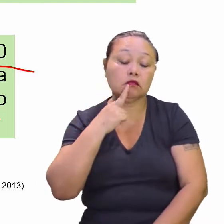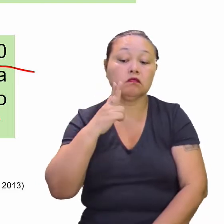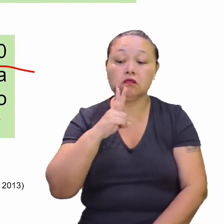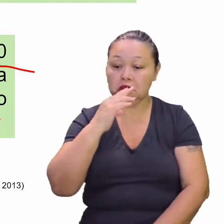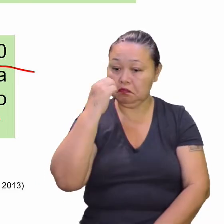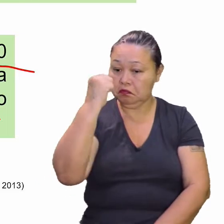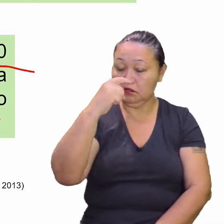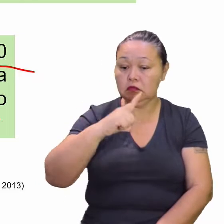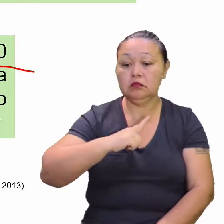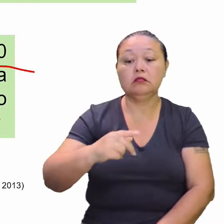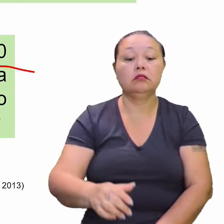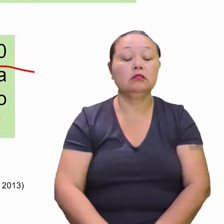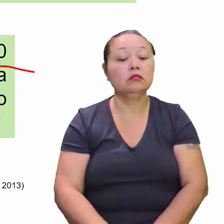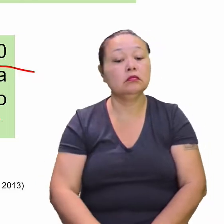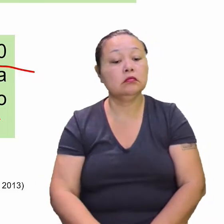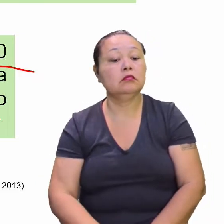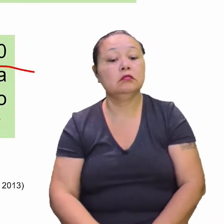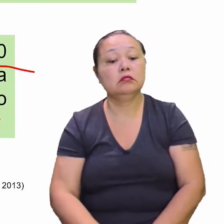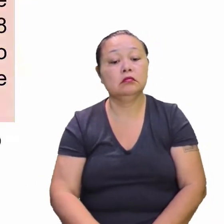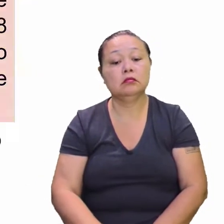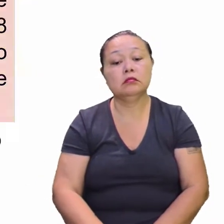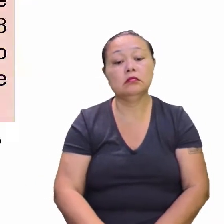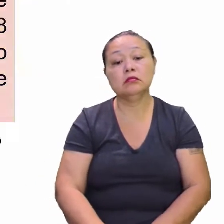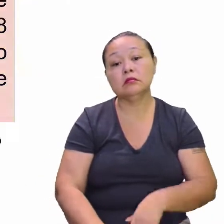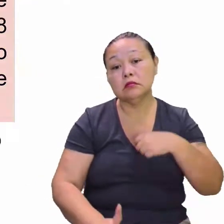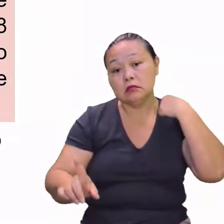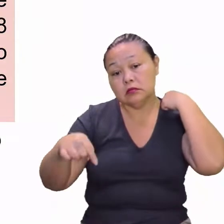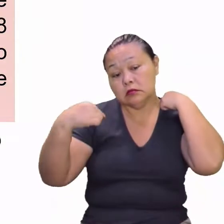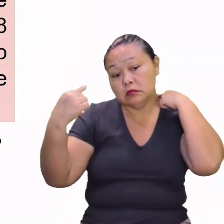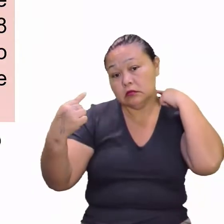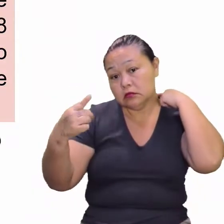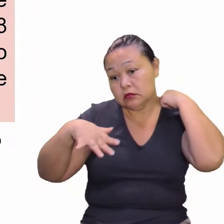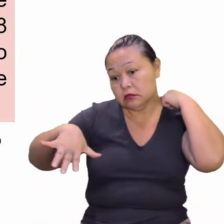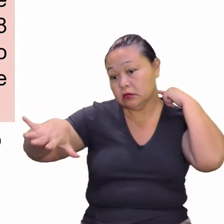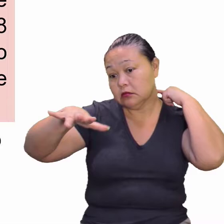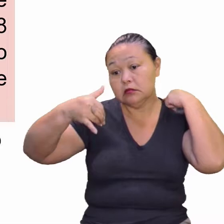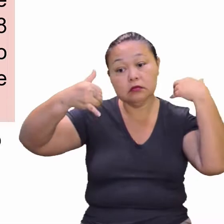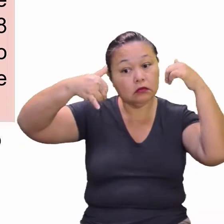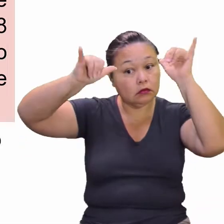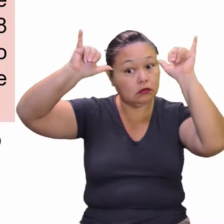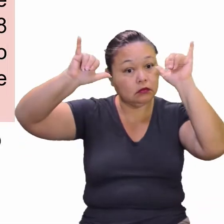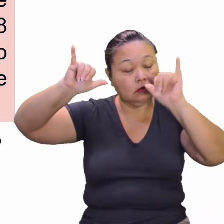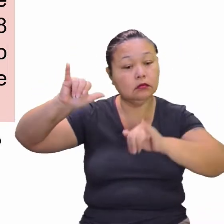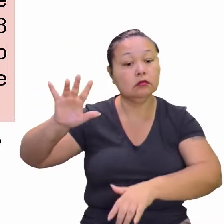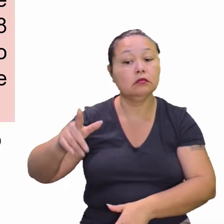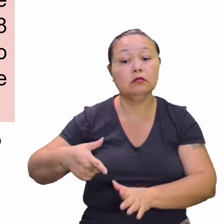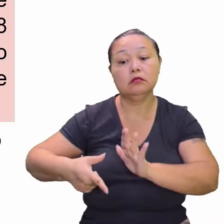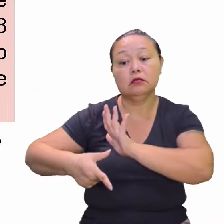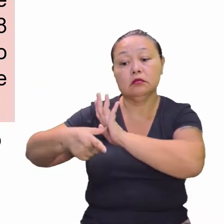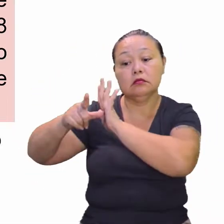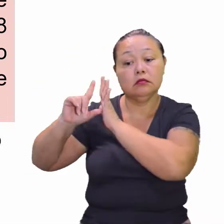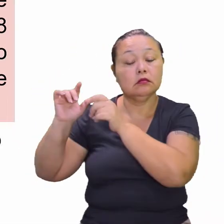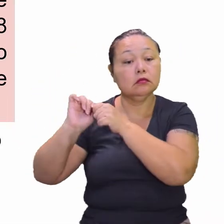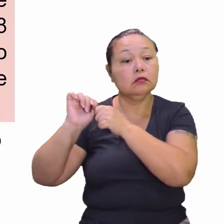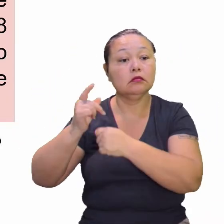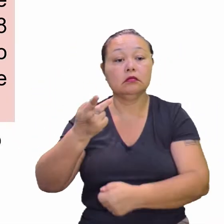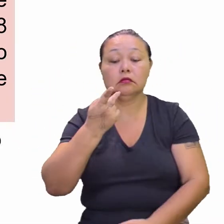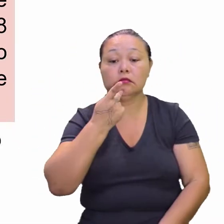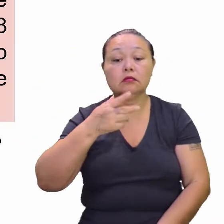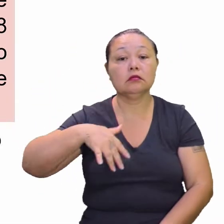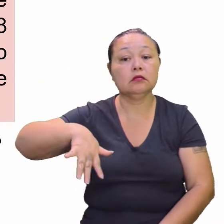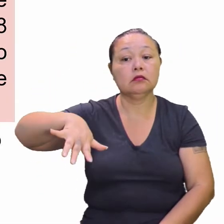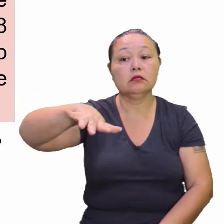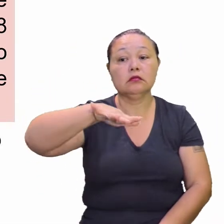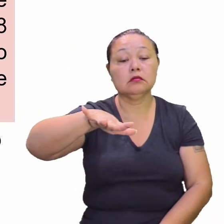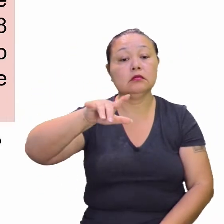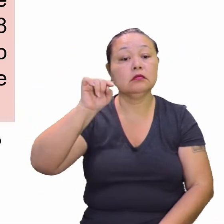produção deste grão. Muito bem. Agora a gente vai falar aí sobre a pecuária. Mas antes de falar de pecuária, vamos falar um pouco com a